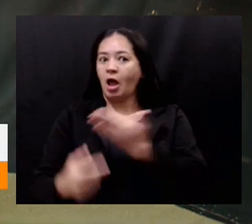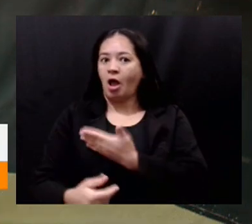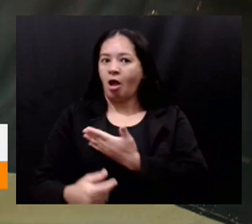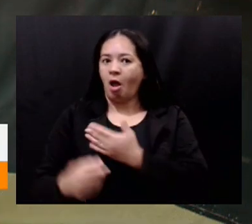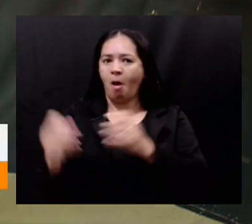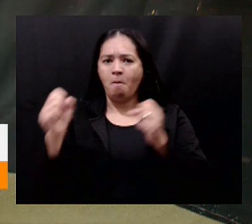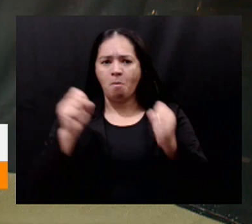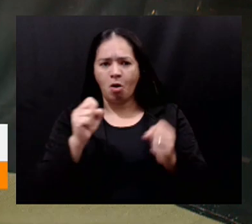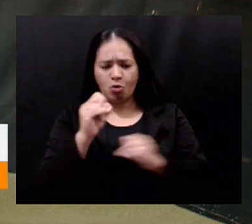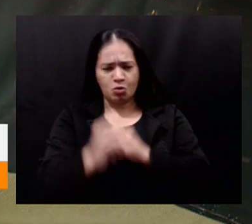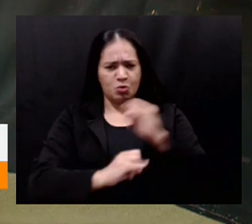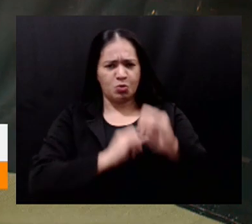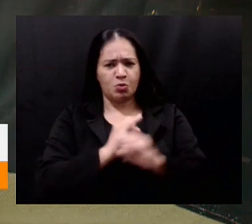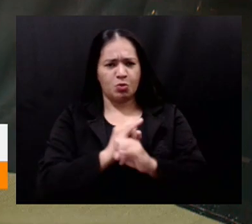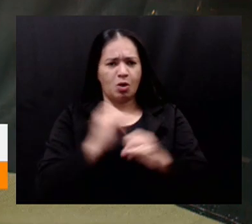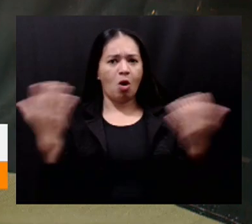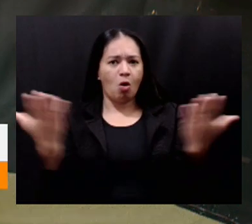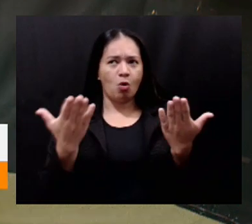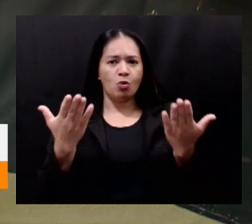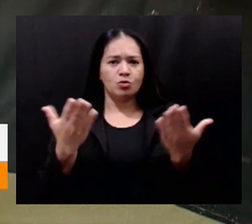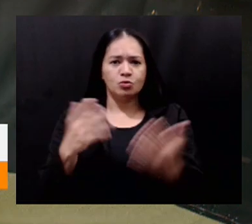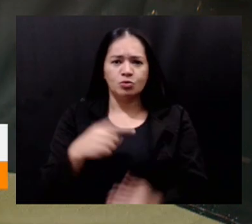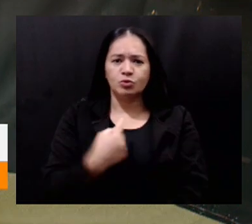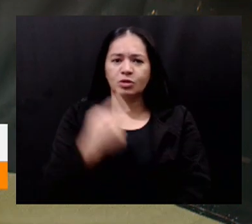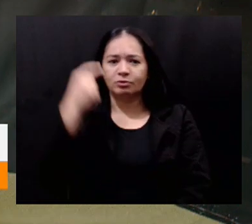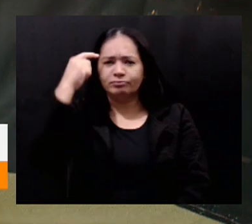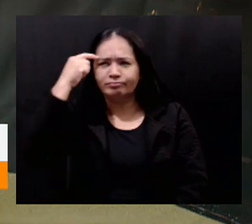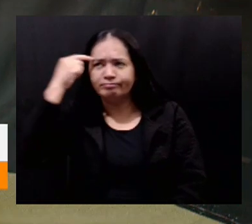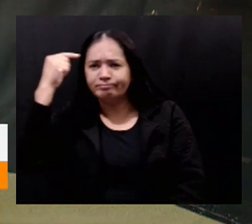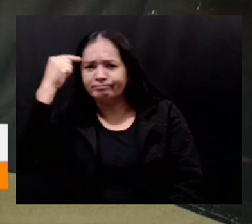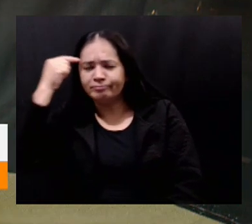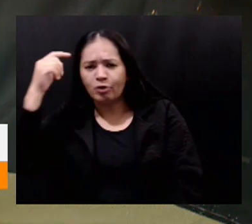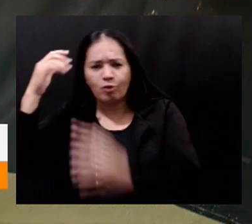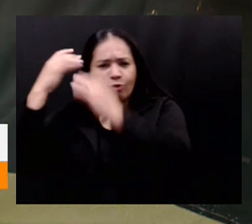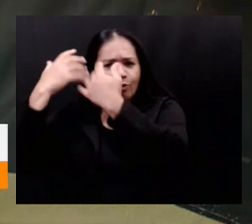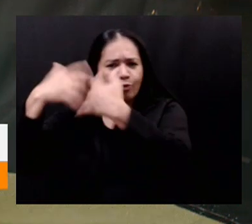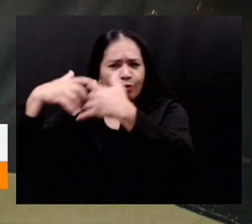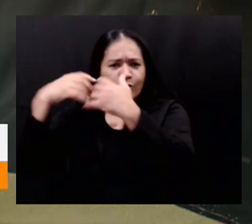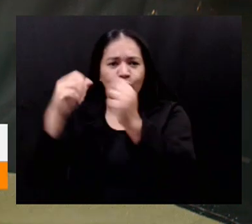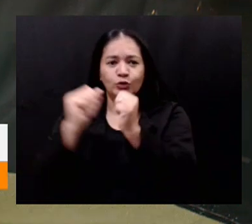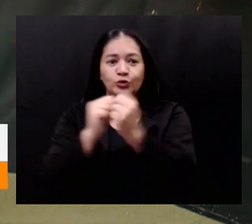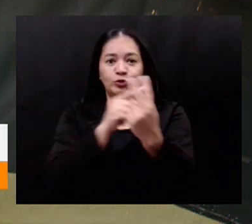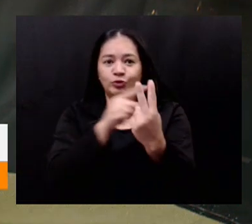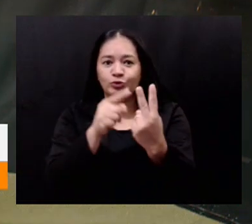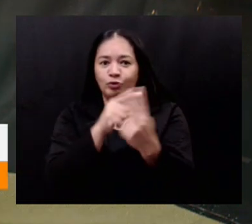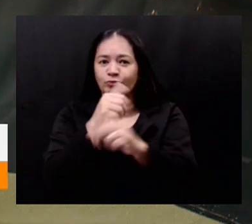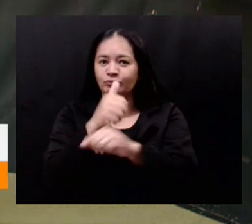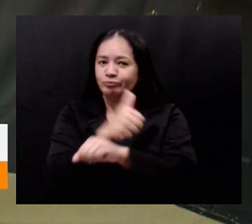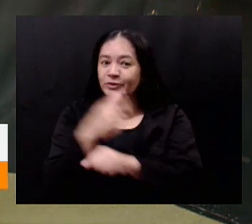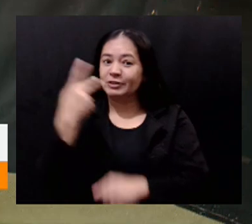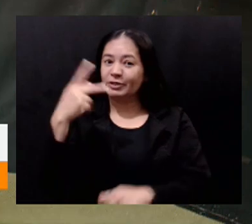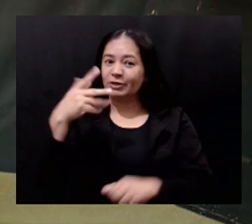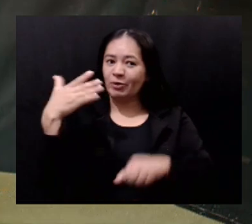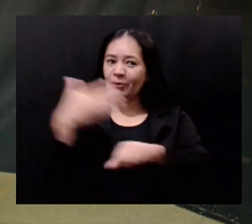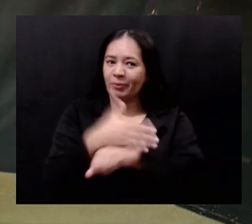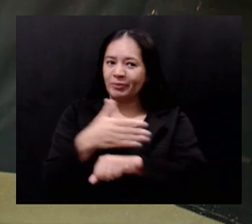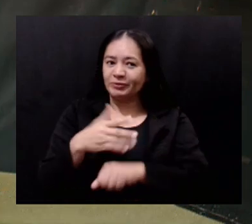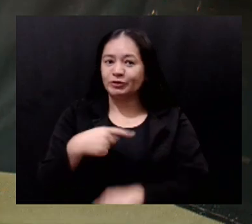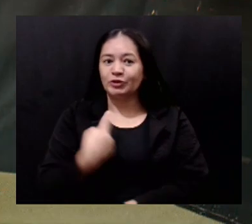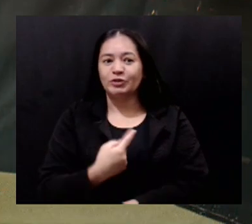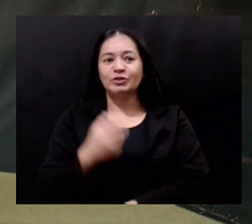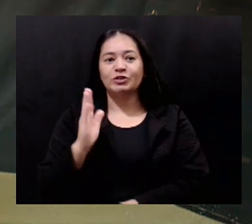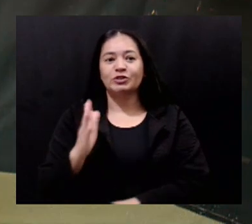vamos refletir sobre isso com duas especialistas e também com a sua participação. Nós já estamos recebendo aqui no estúdio